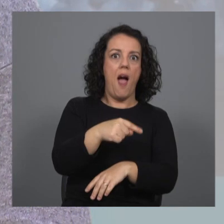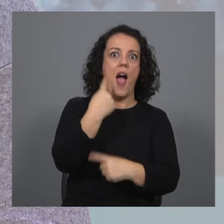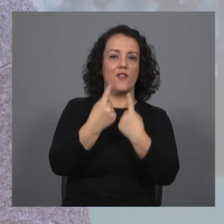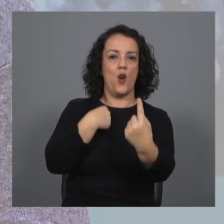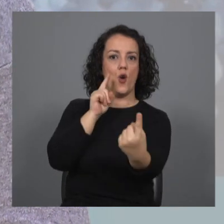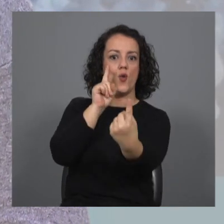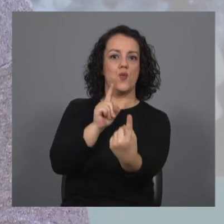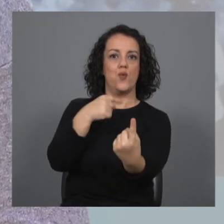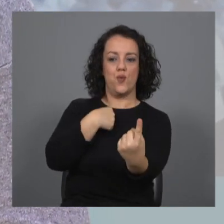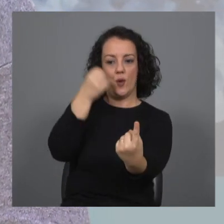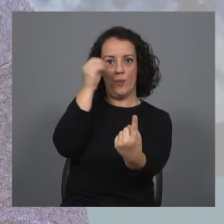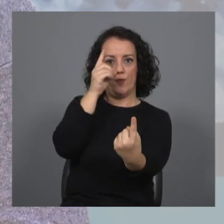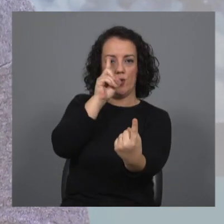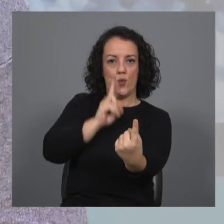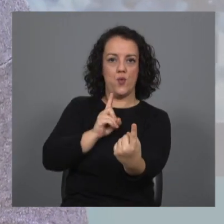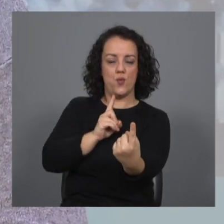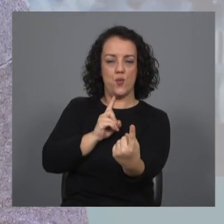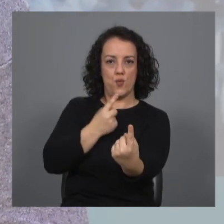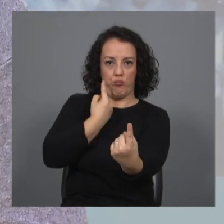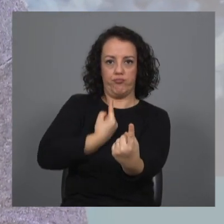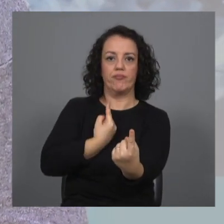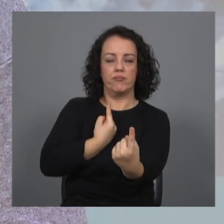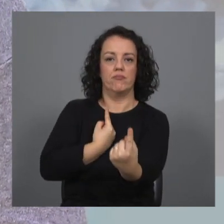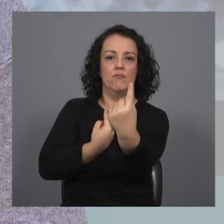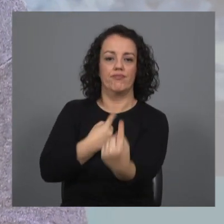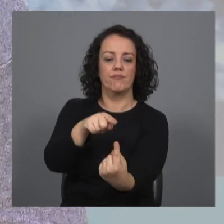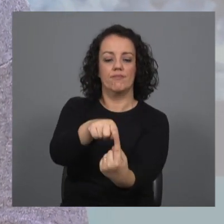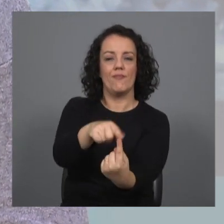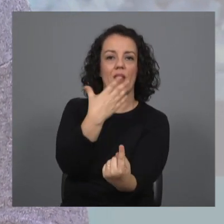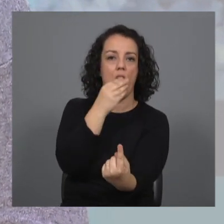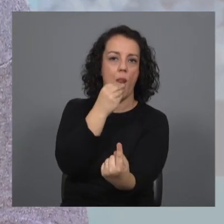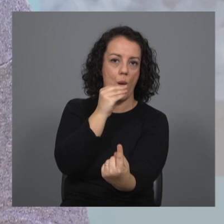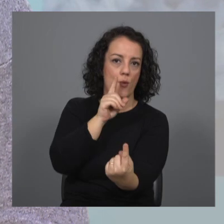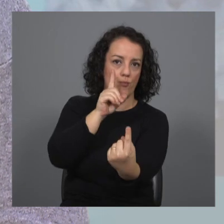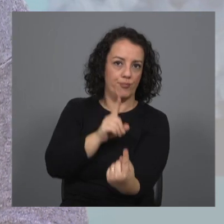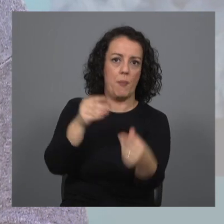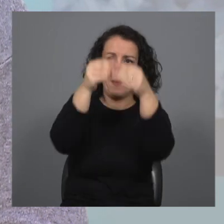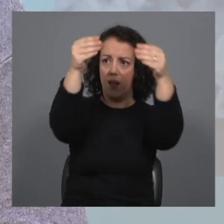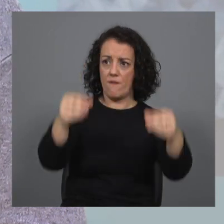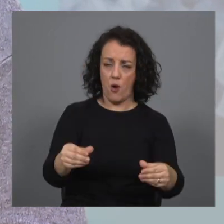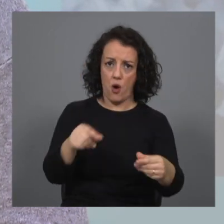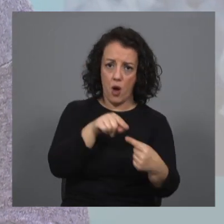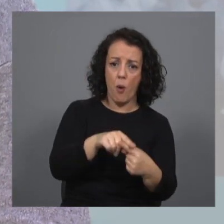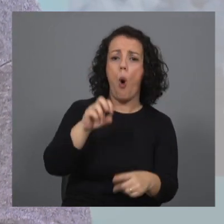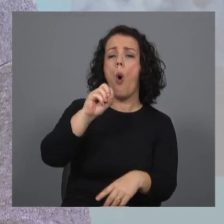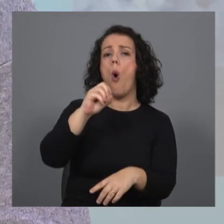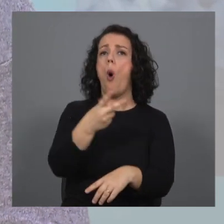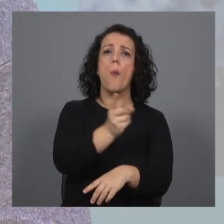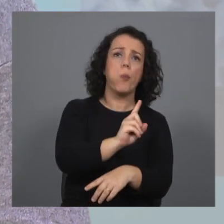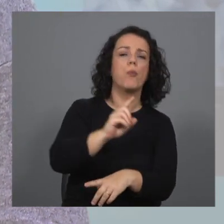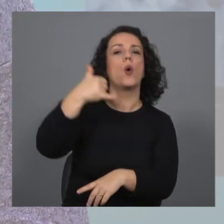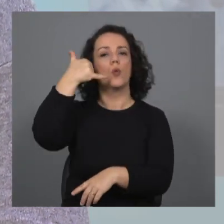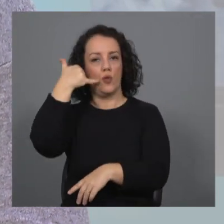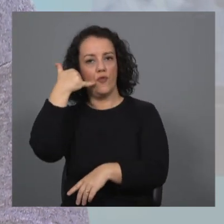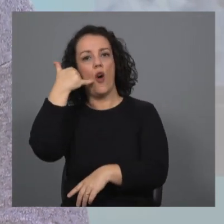o professor que está com o aluno numa plataforma digital ou aqueles que não têm plataforma digital por telefone.